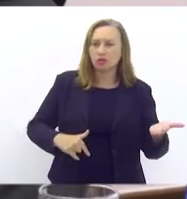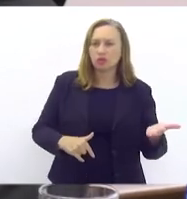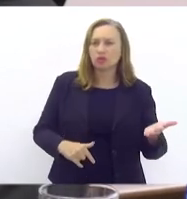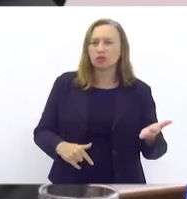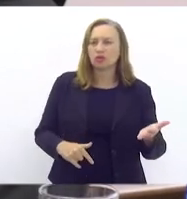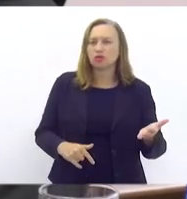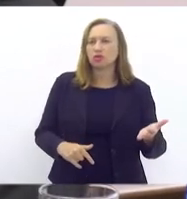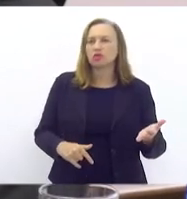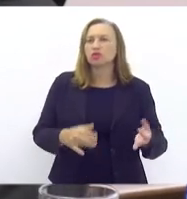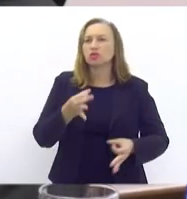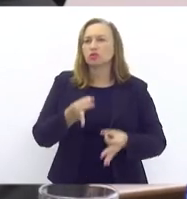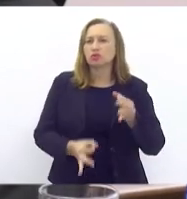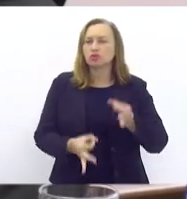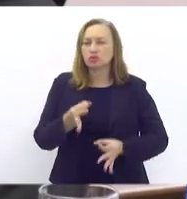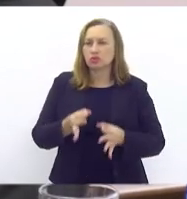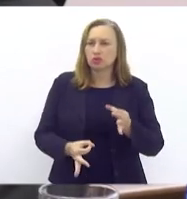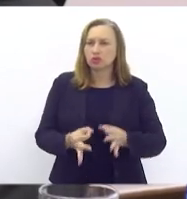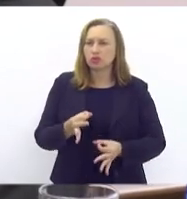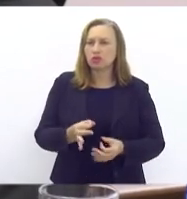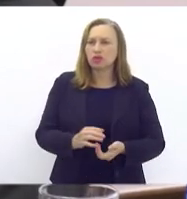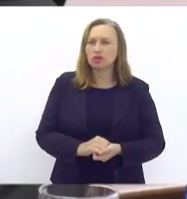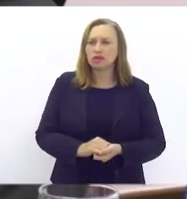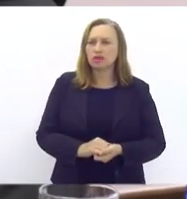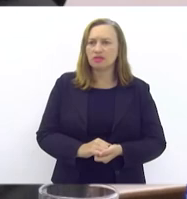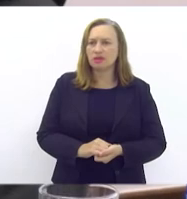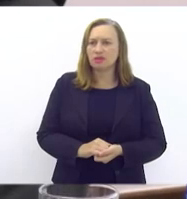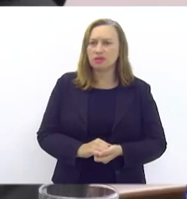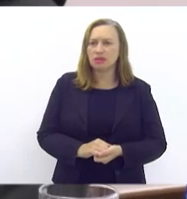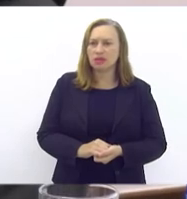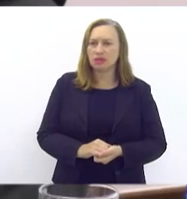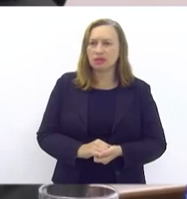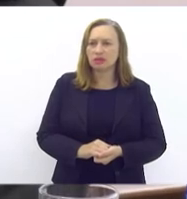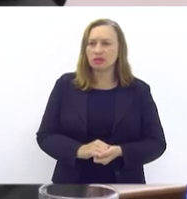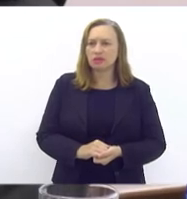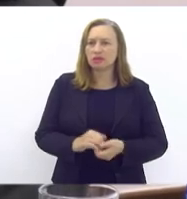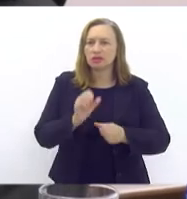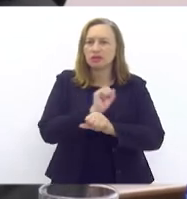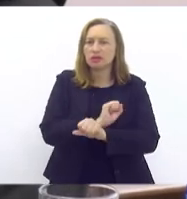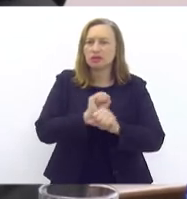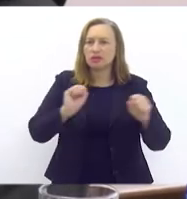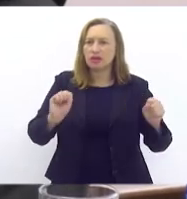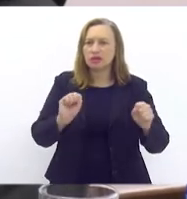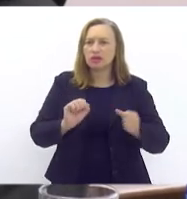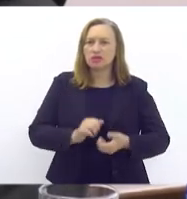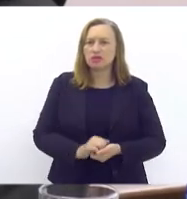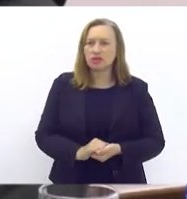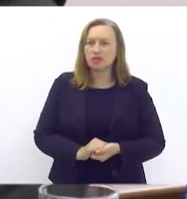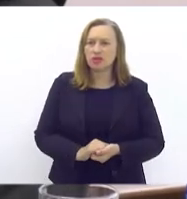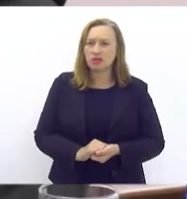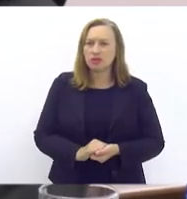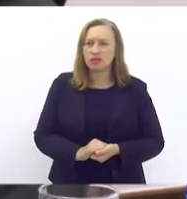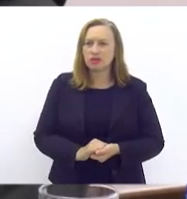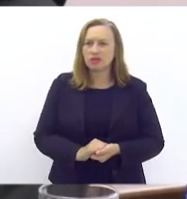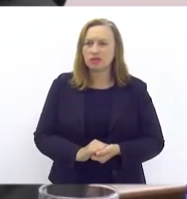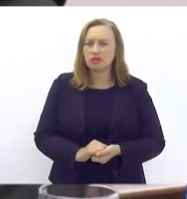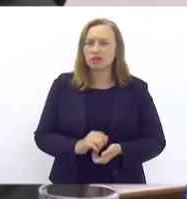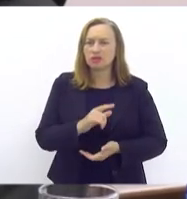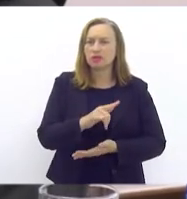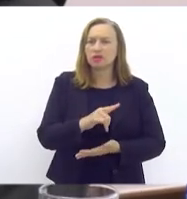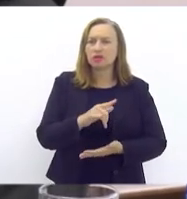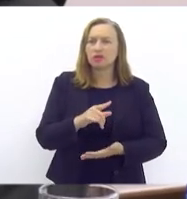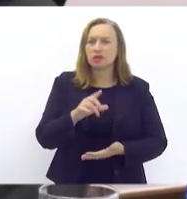que surge pós eh república e Abolição foi o código penal de